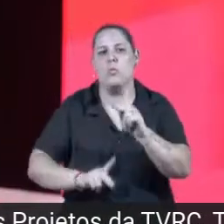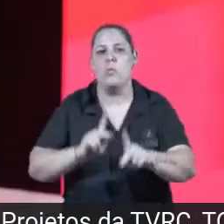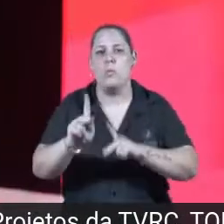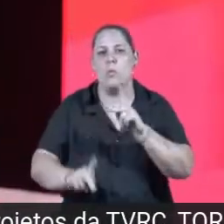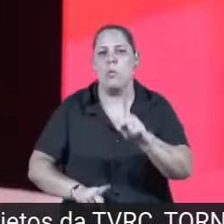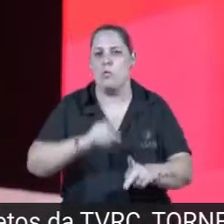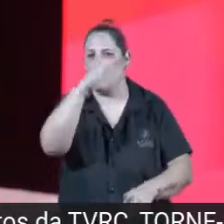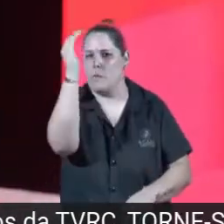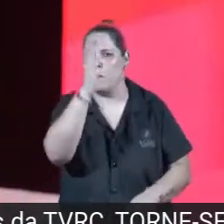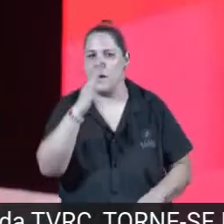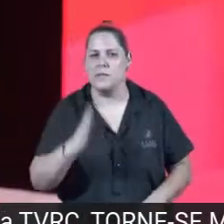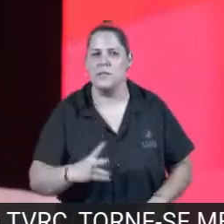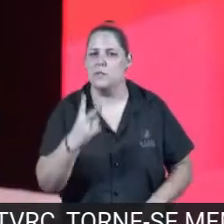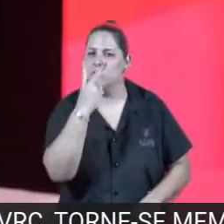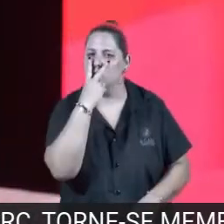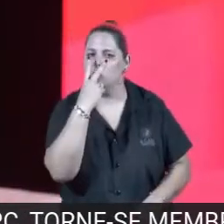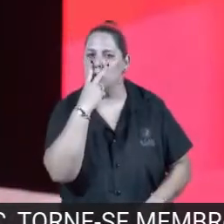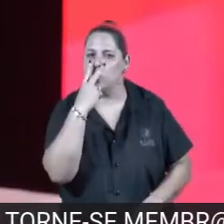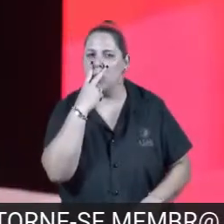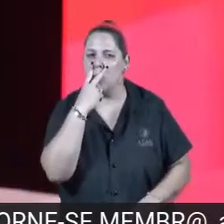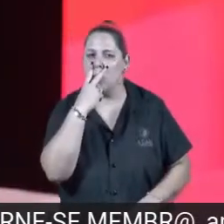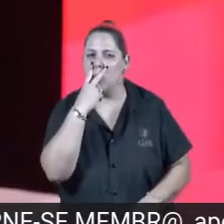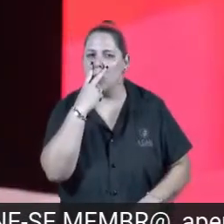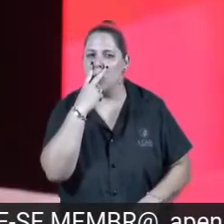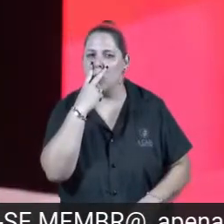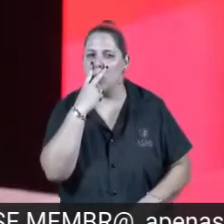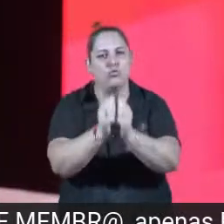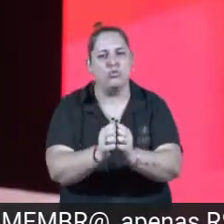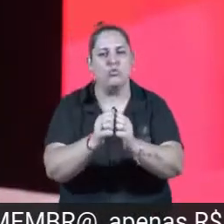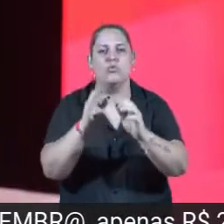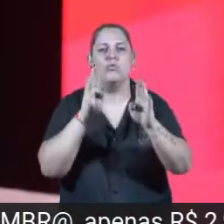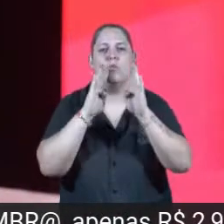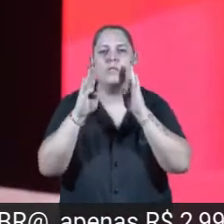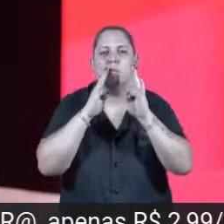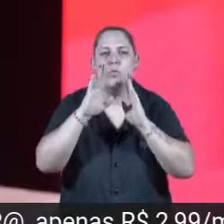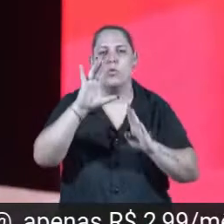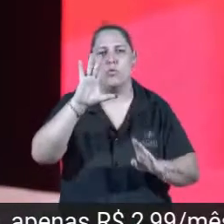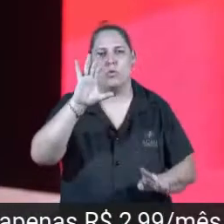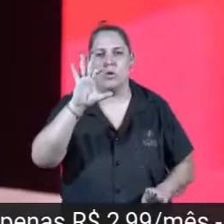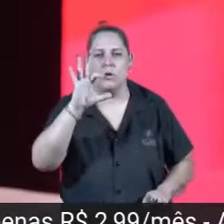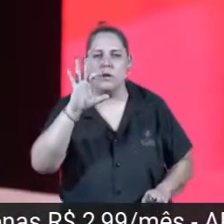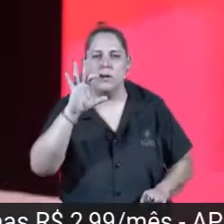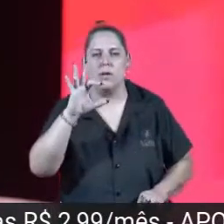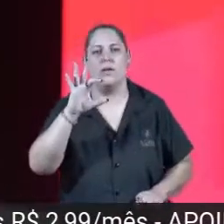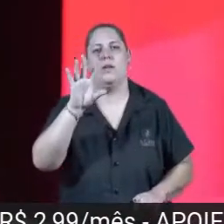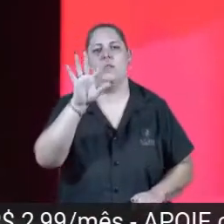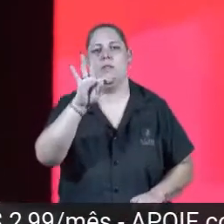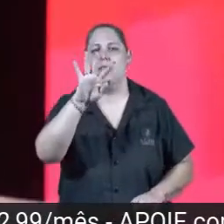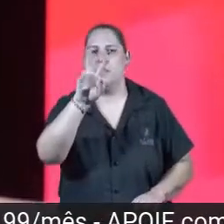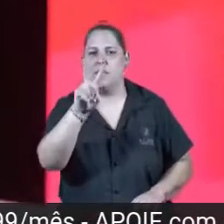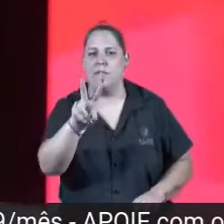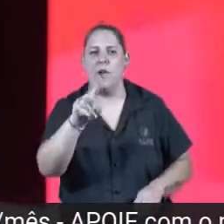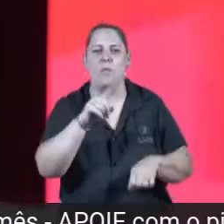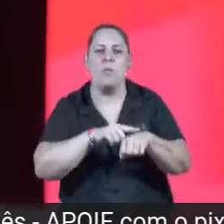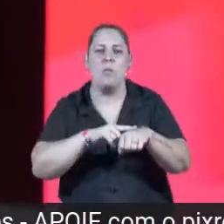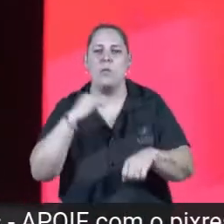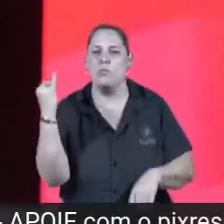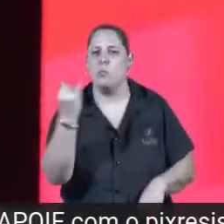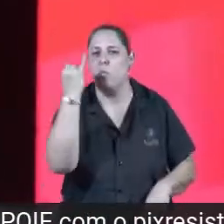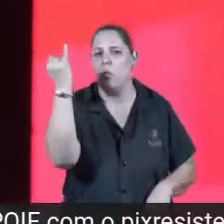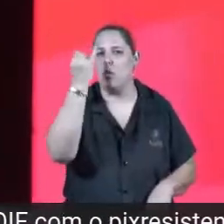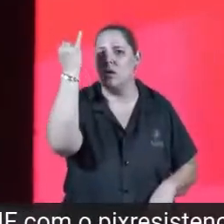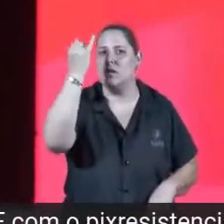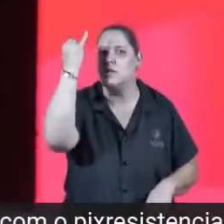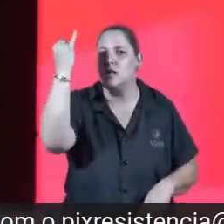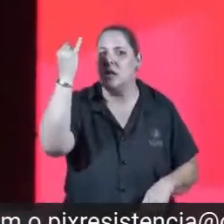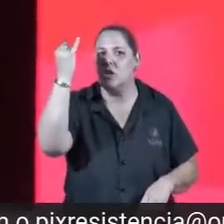que nos acompanha através das redes sociais, através da TVPT, desse momento tão importante que é o ato